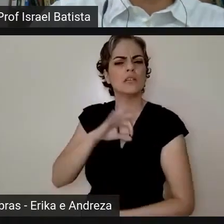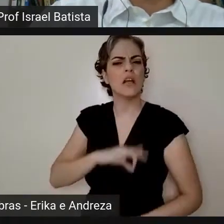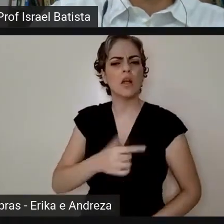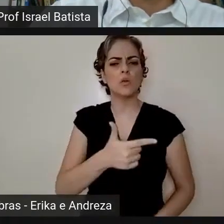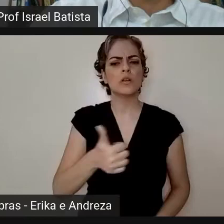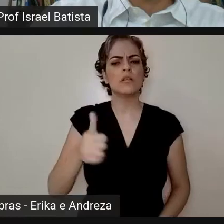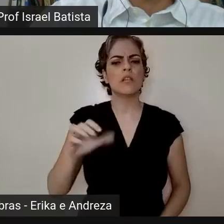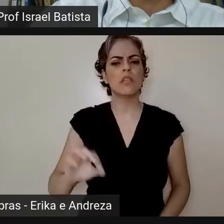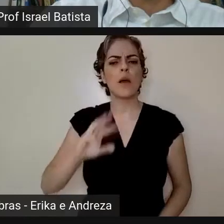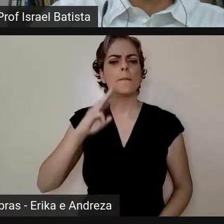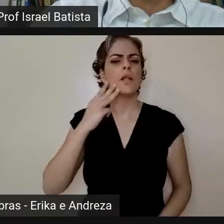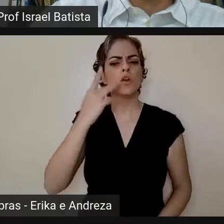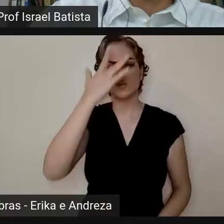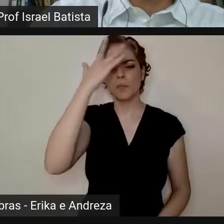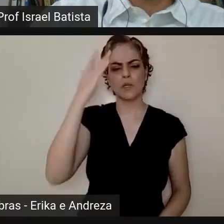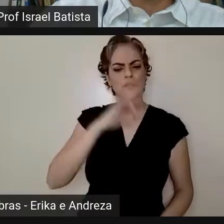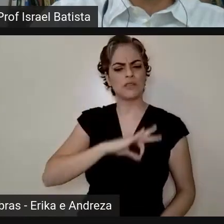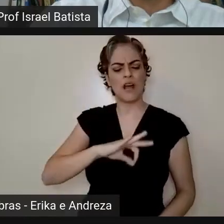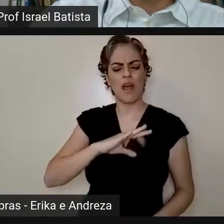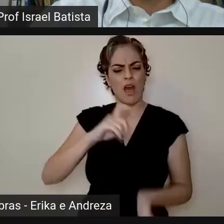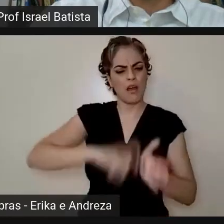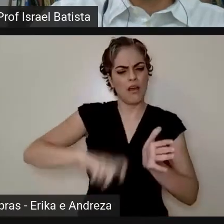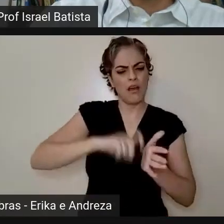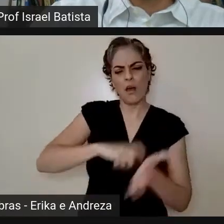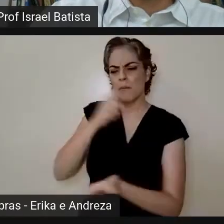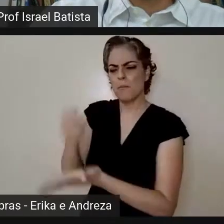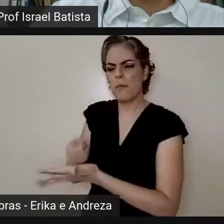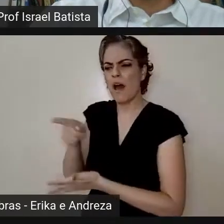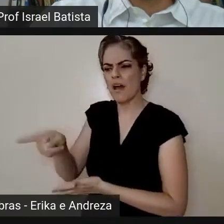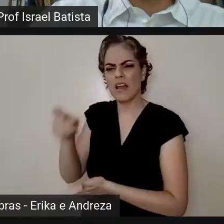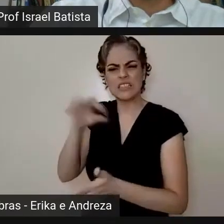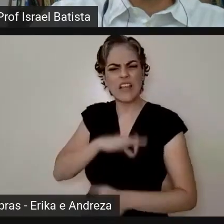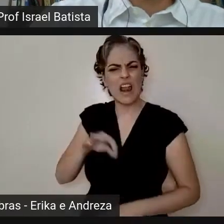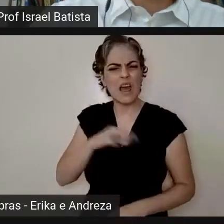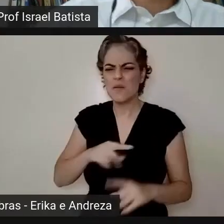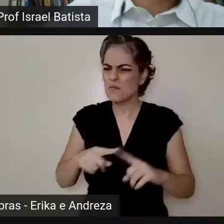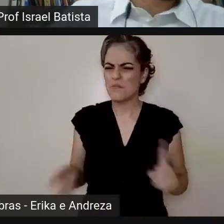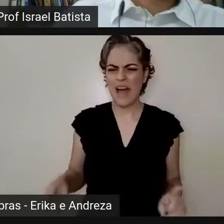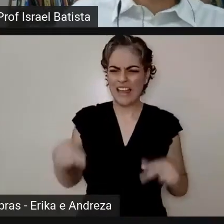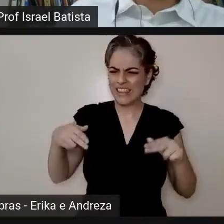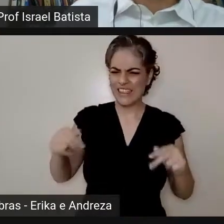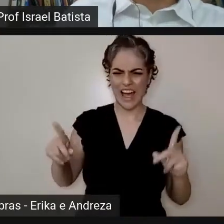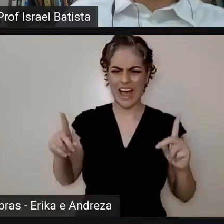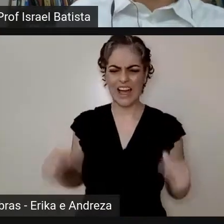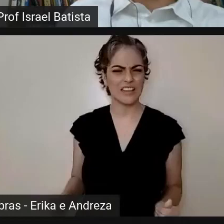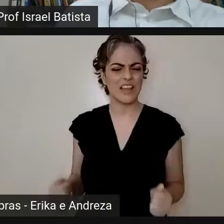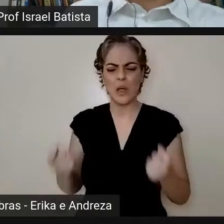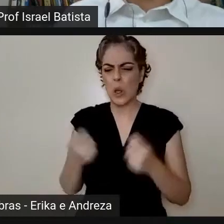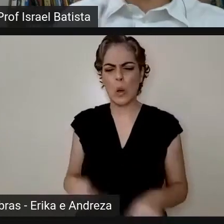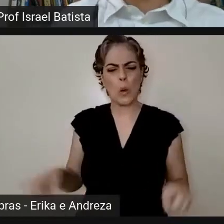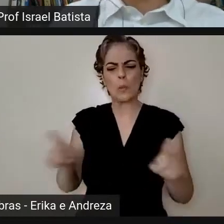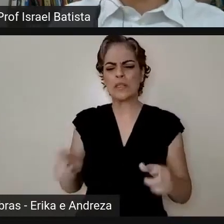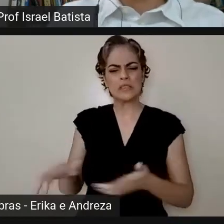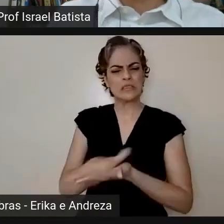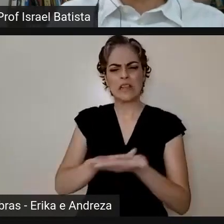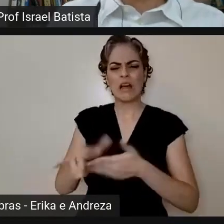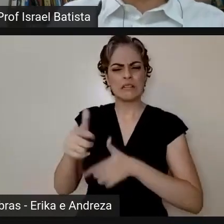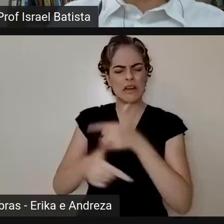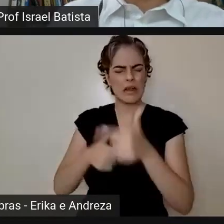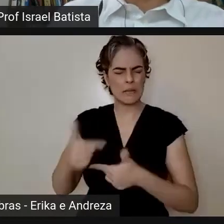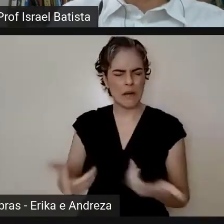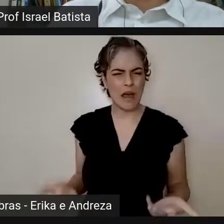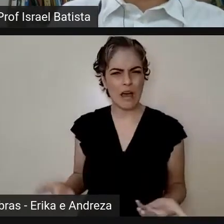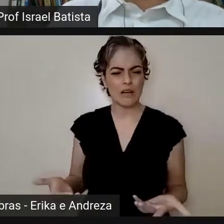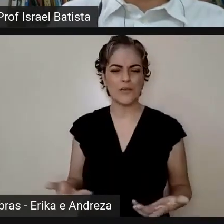continuarem pagando a conta, né, de alguém que não tem ali mais, não tem mais uma função que é